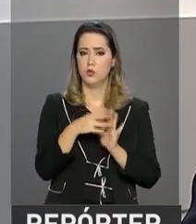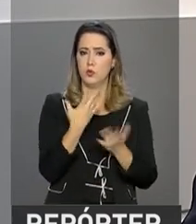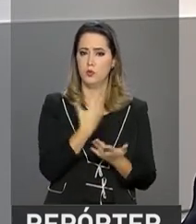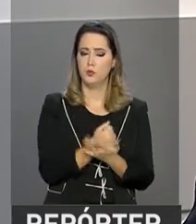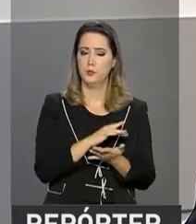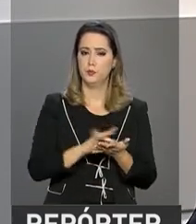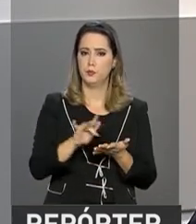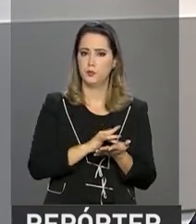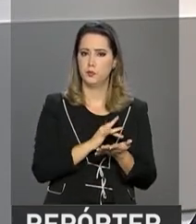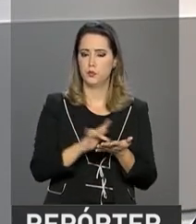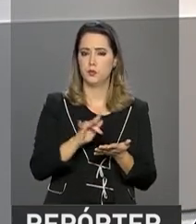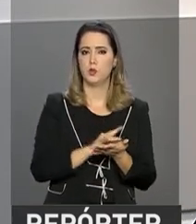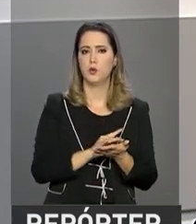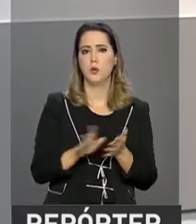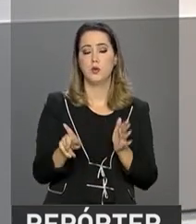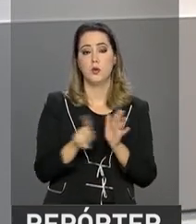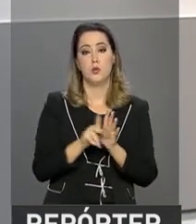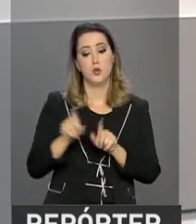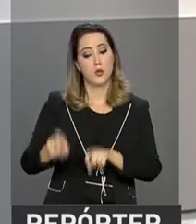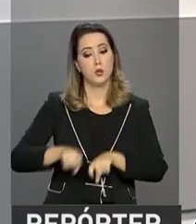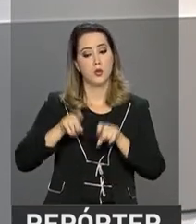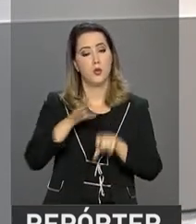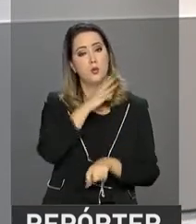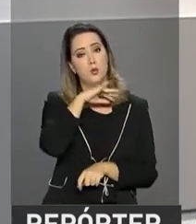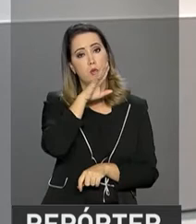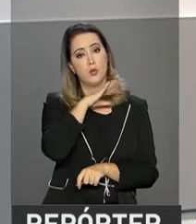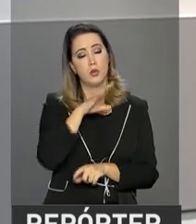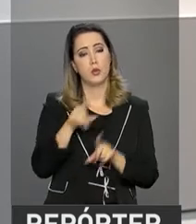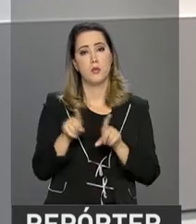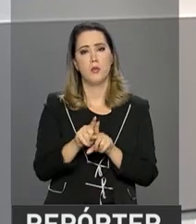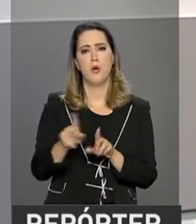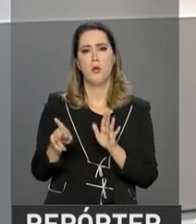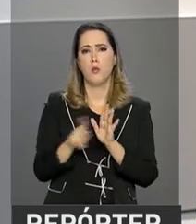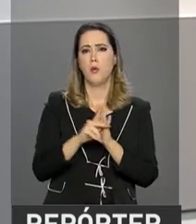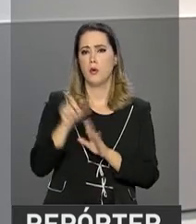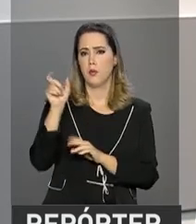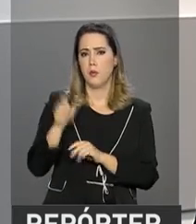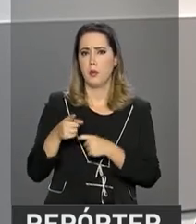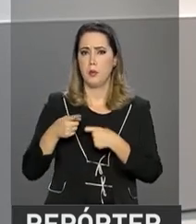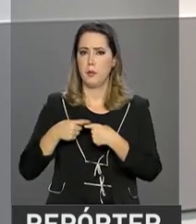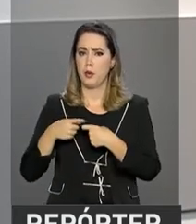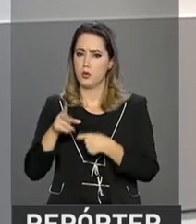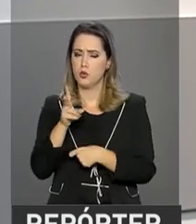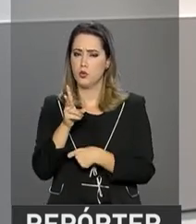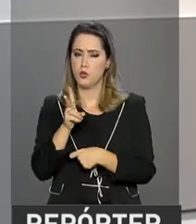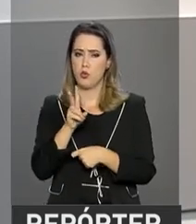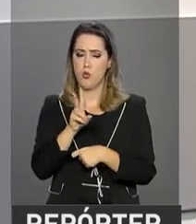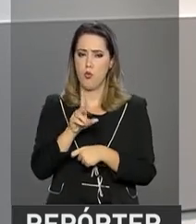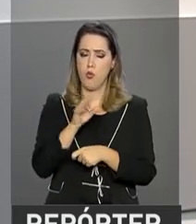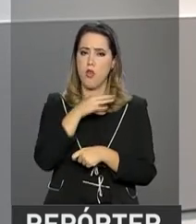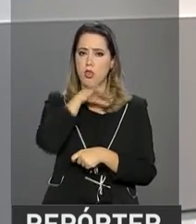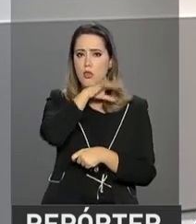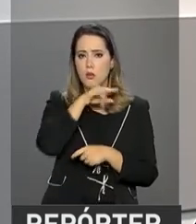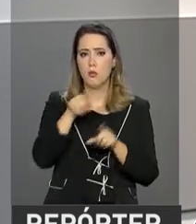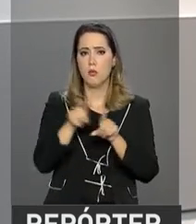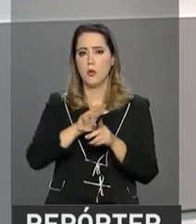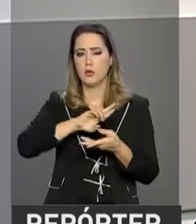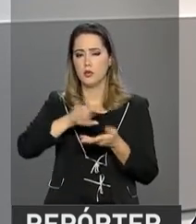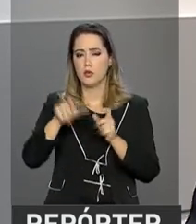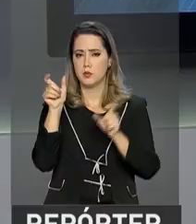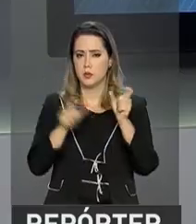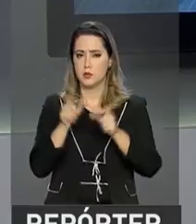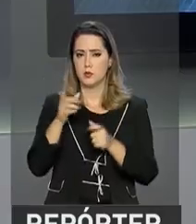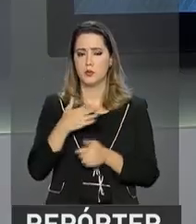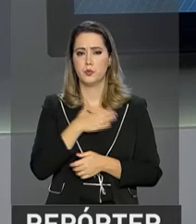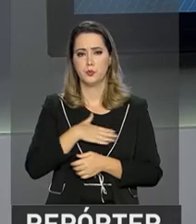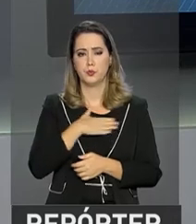pecuária saúde animal ele é destinado a veterinários produtores e pessoas interessadas em saúde e bem estar animal